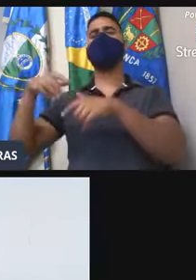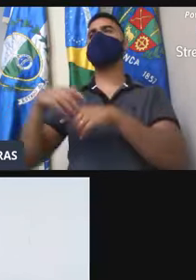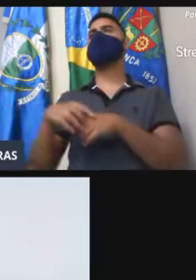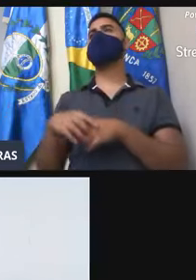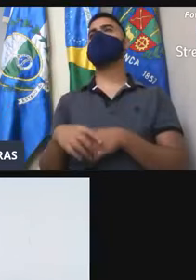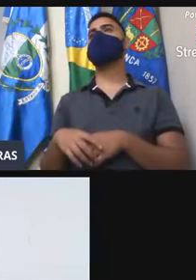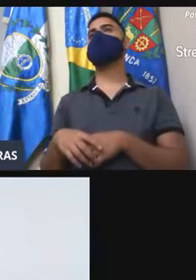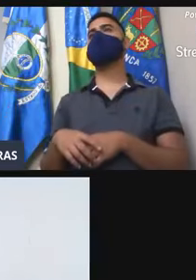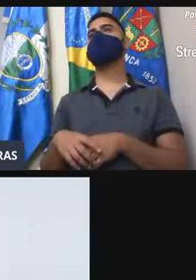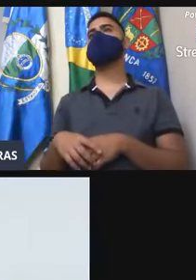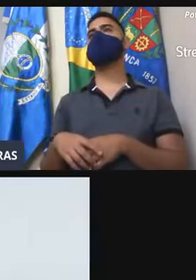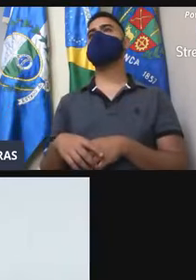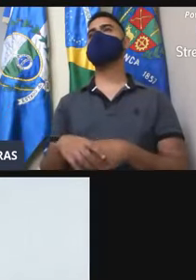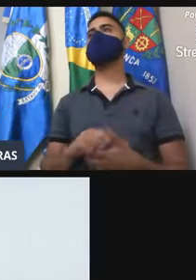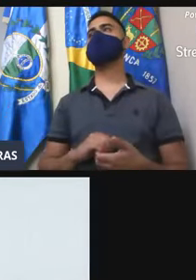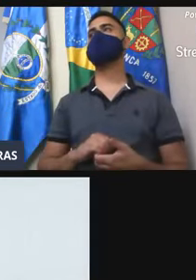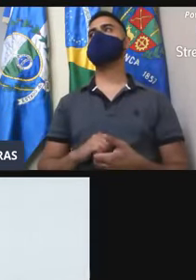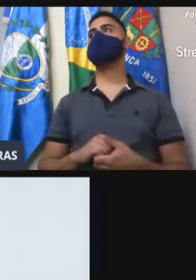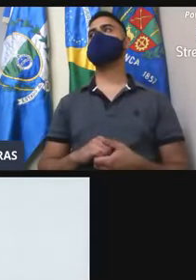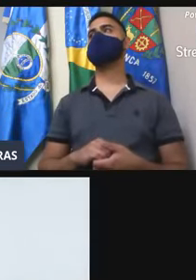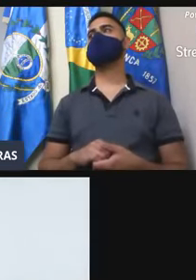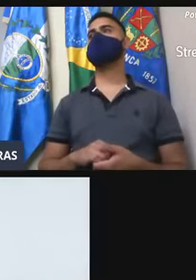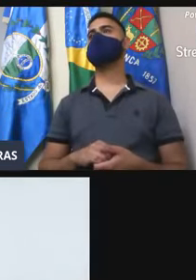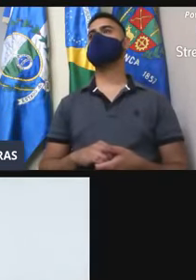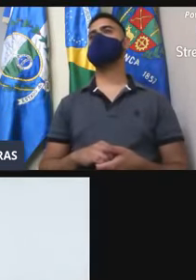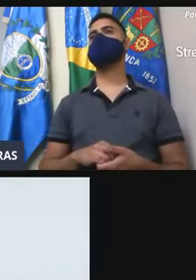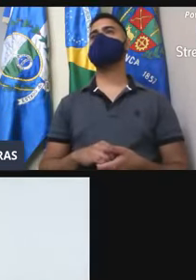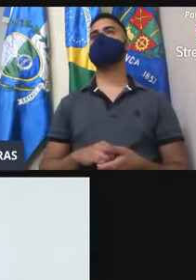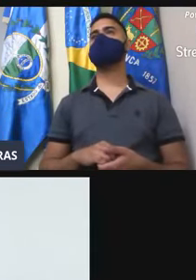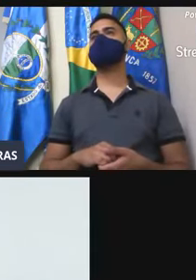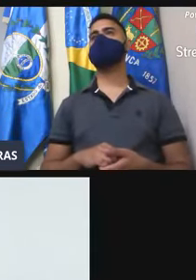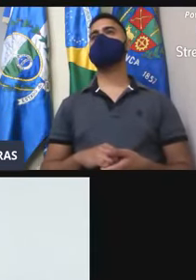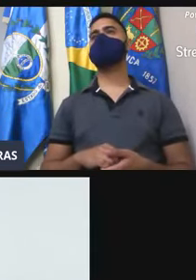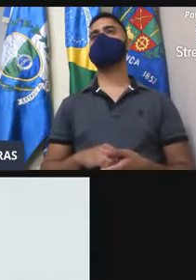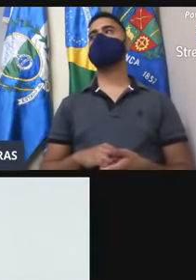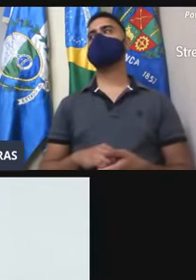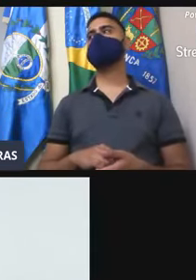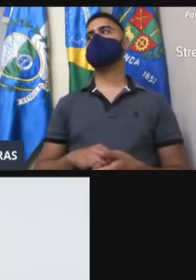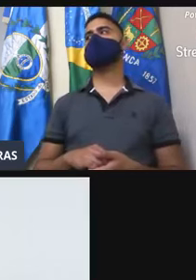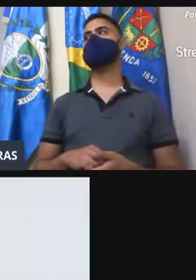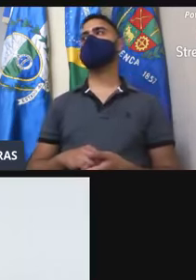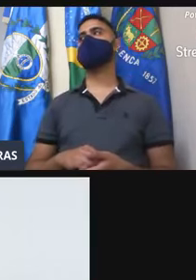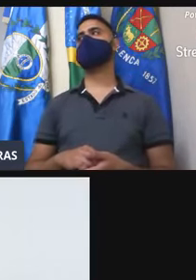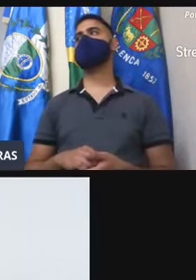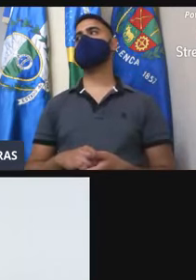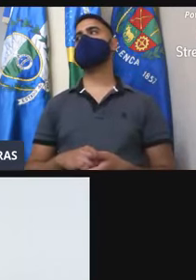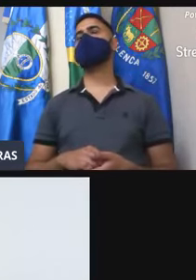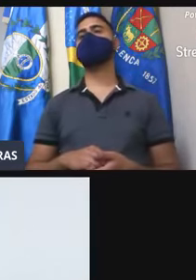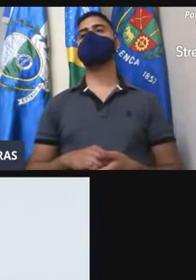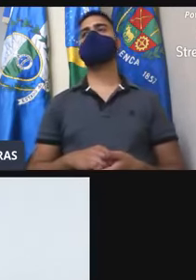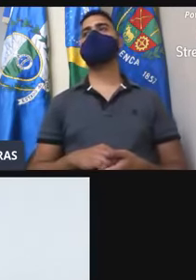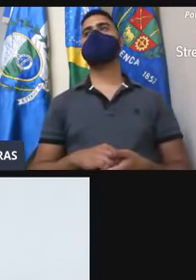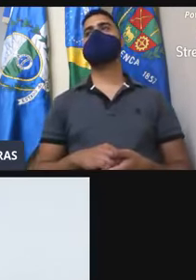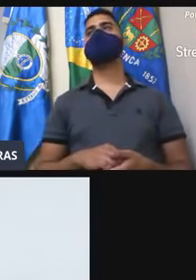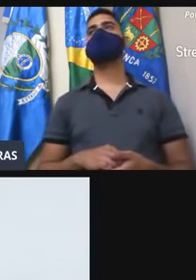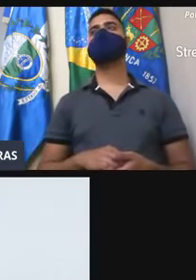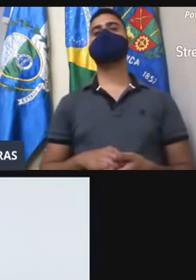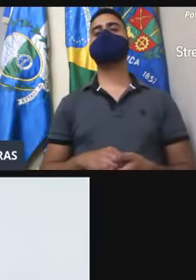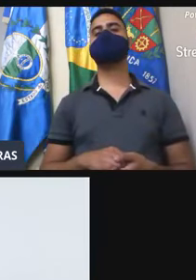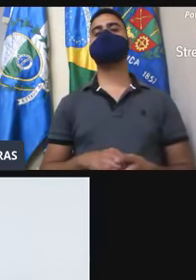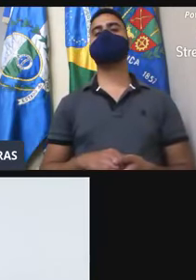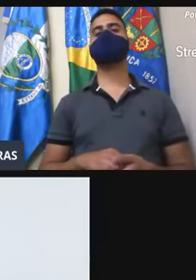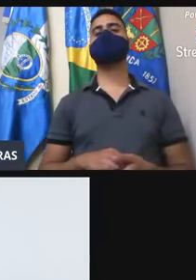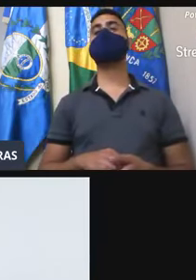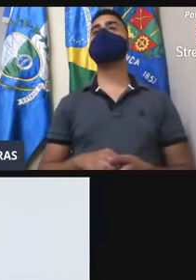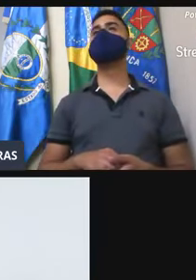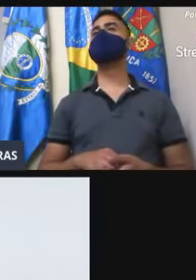não, trocou dos fundos, a da frente está queimada, a do Luizinho, está queimada também, já até vai fazer uma semana também. Então, a